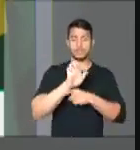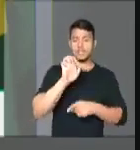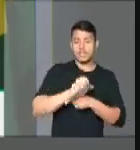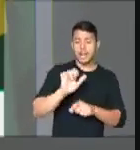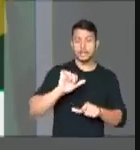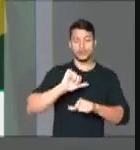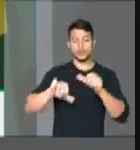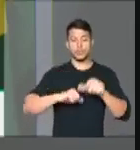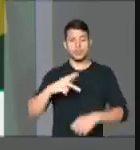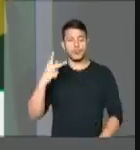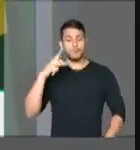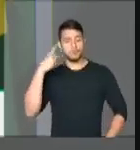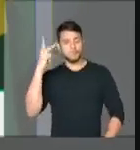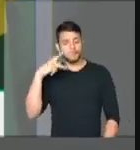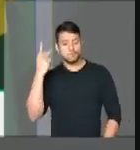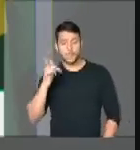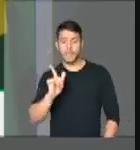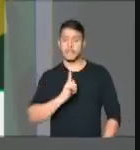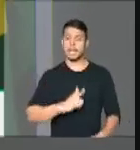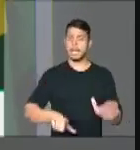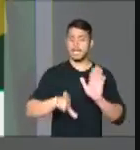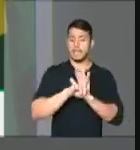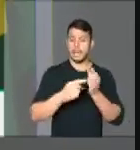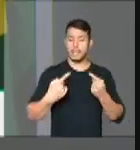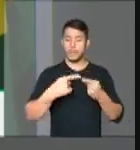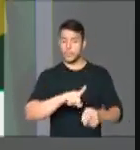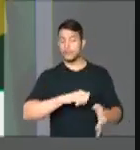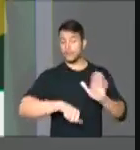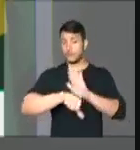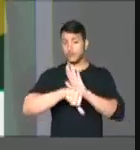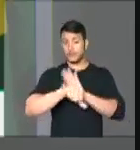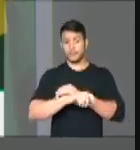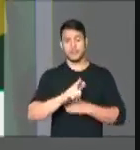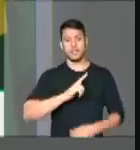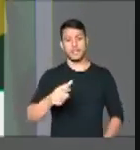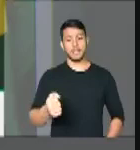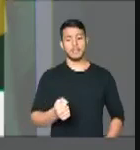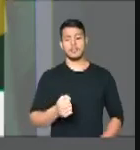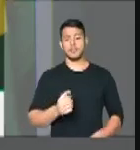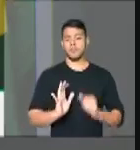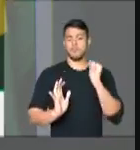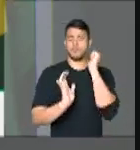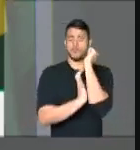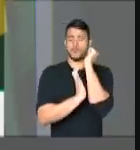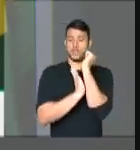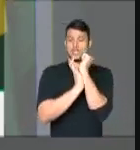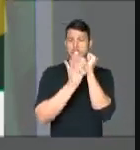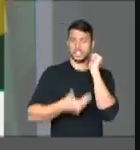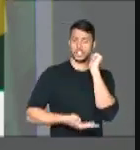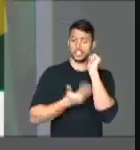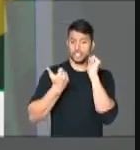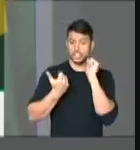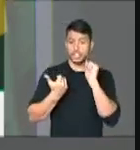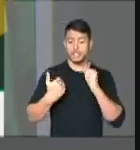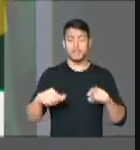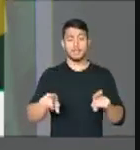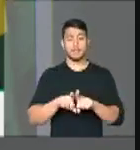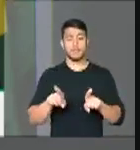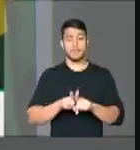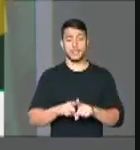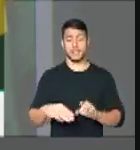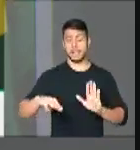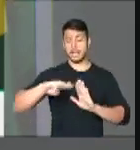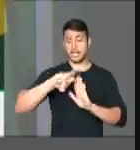política, lei anticrime, tem muita coisa que a gente pode fazer. Desburocratização, a MP da liberdade